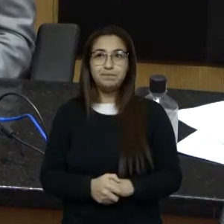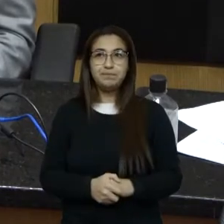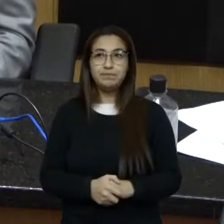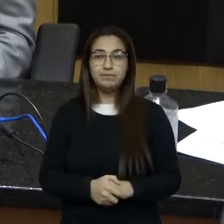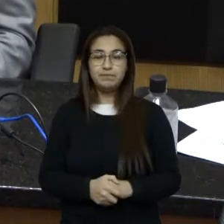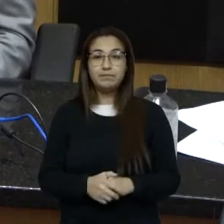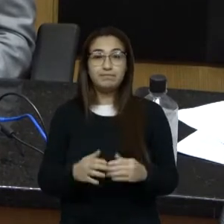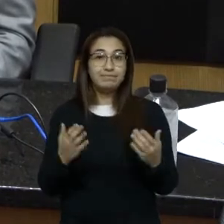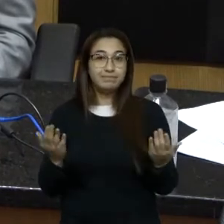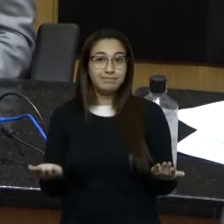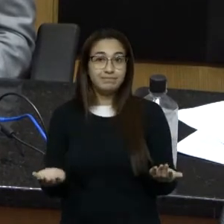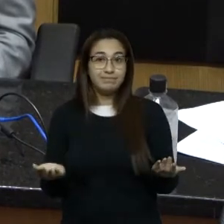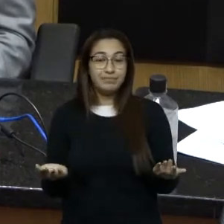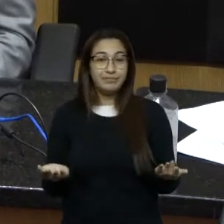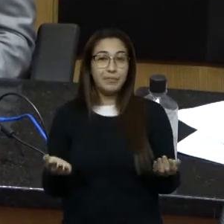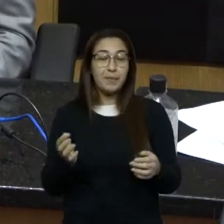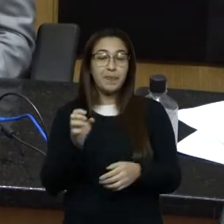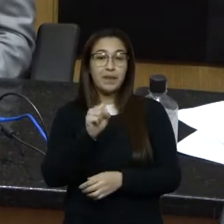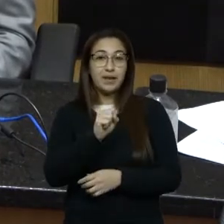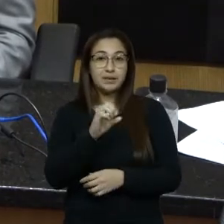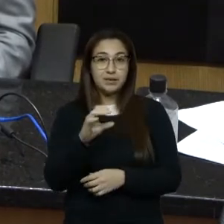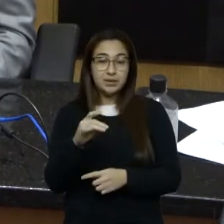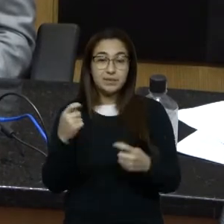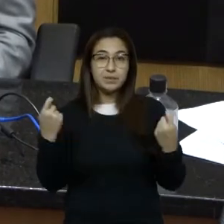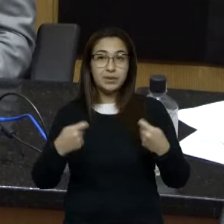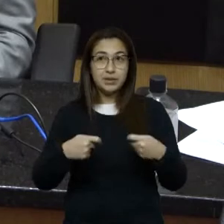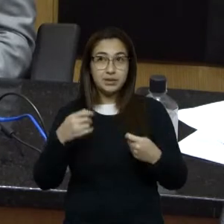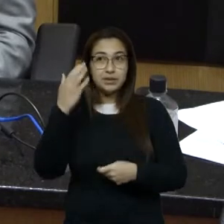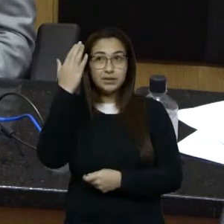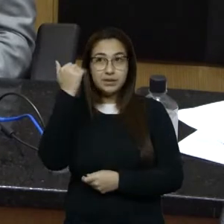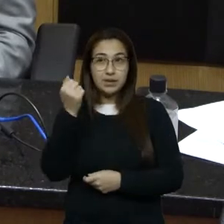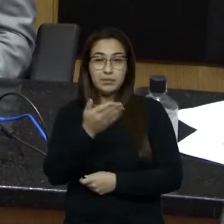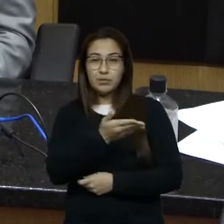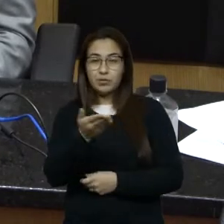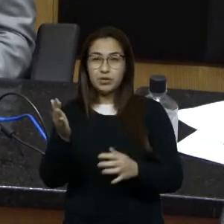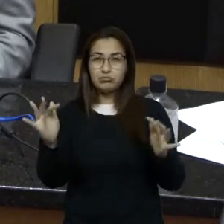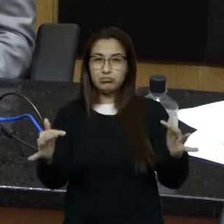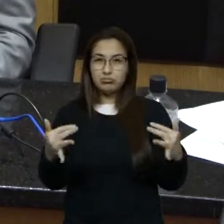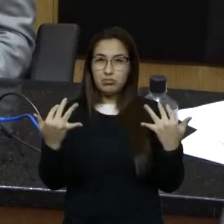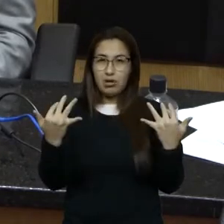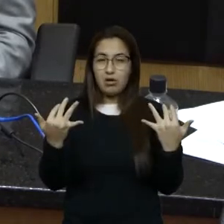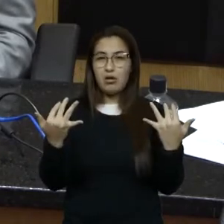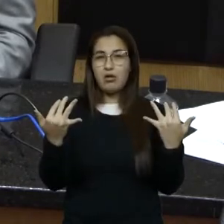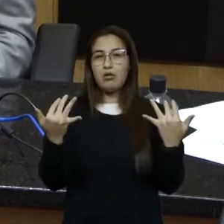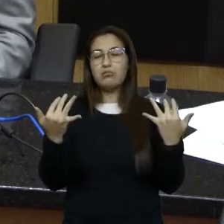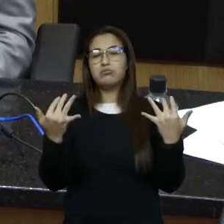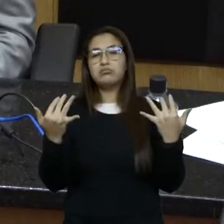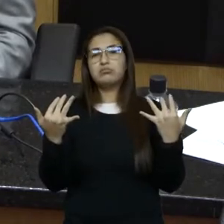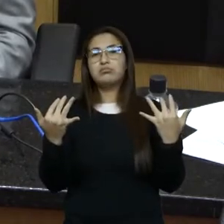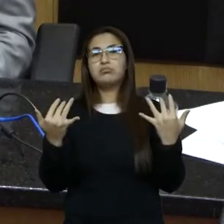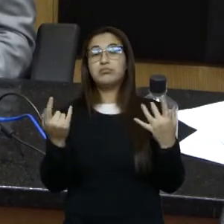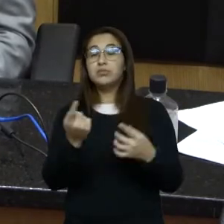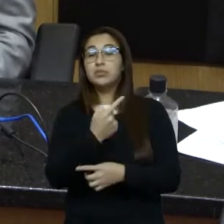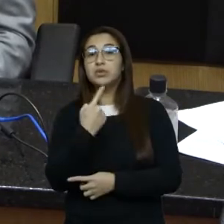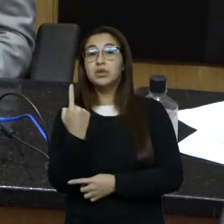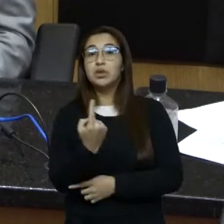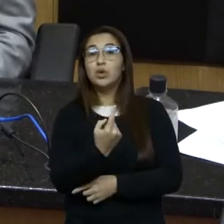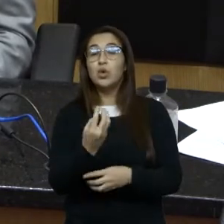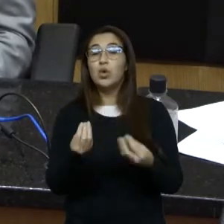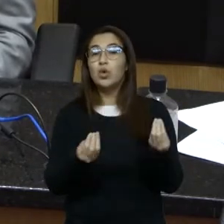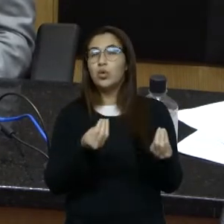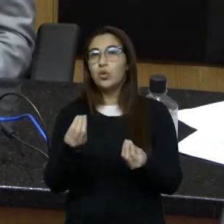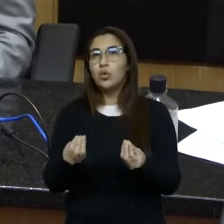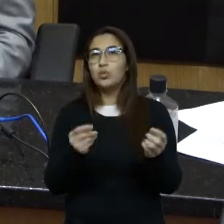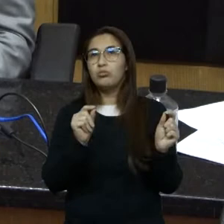é então que o Catarinense saiba que está nos ouvindo nos vendo nos acompanhando nós estamos agora